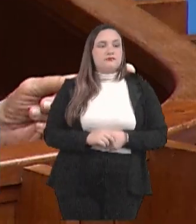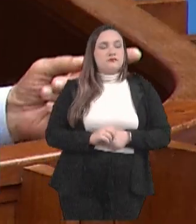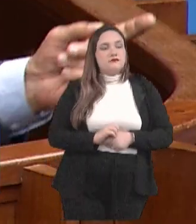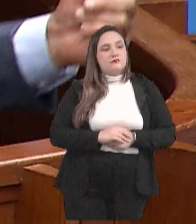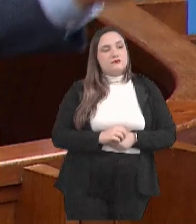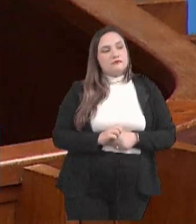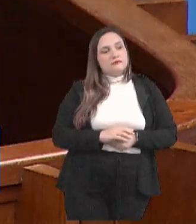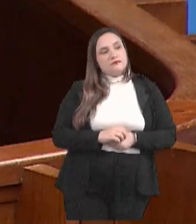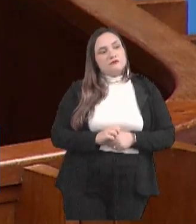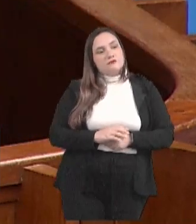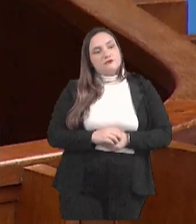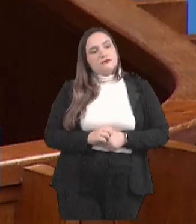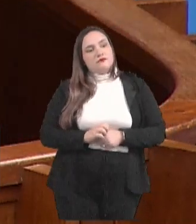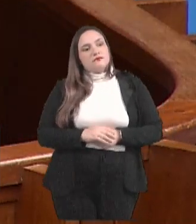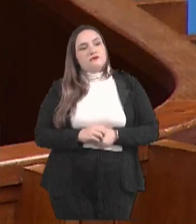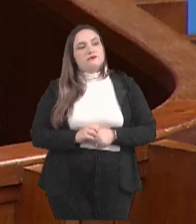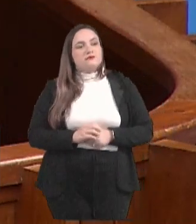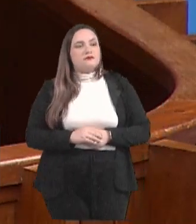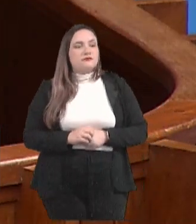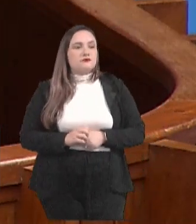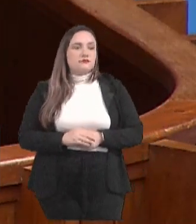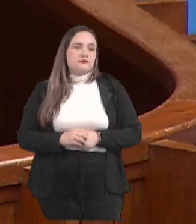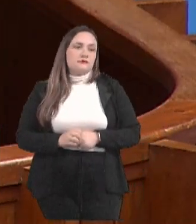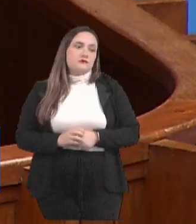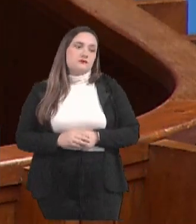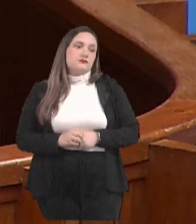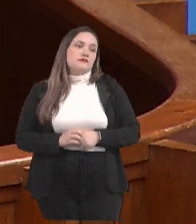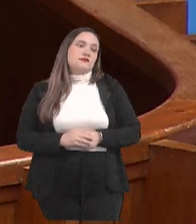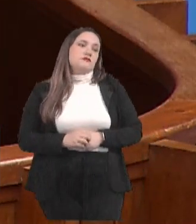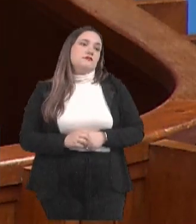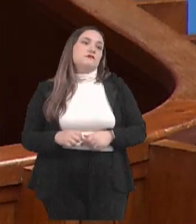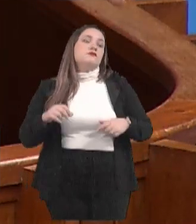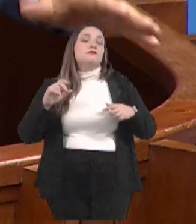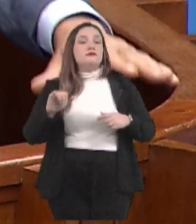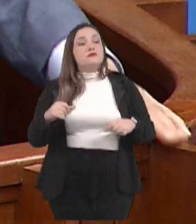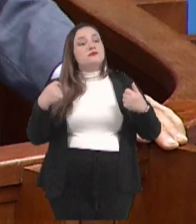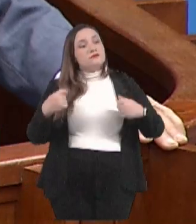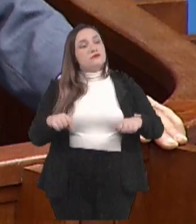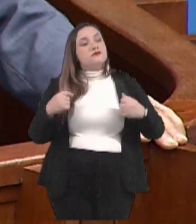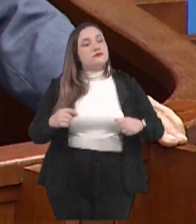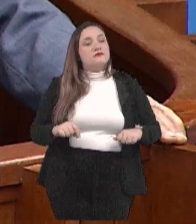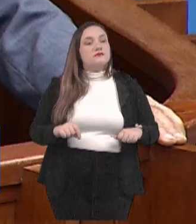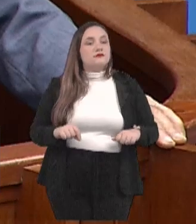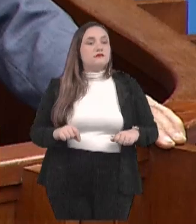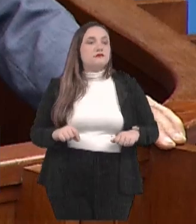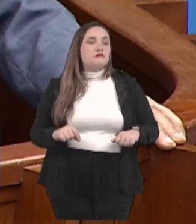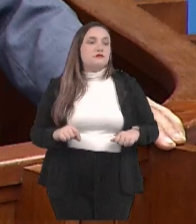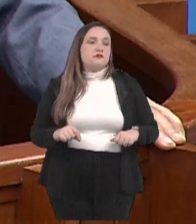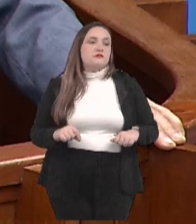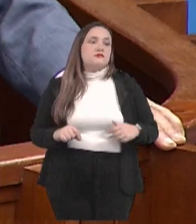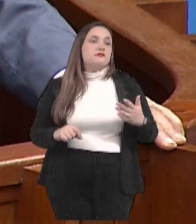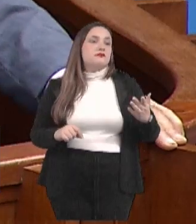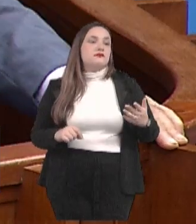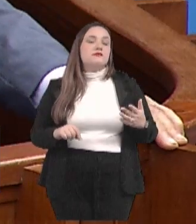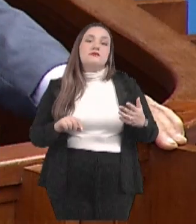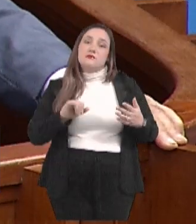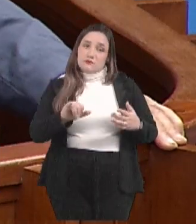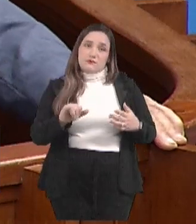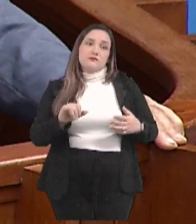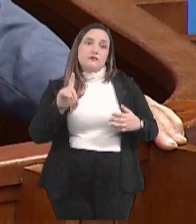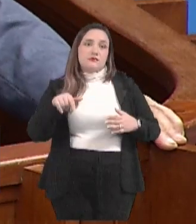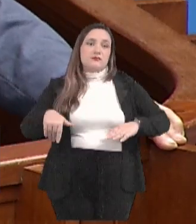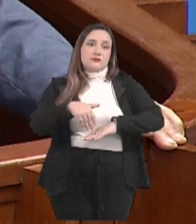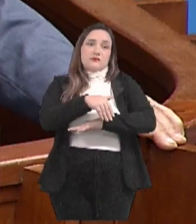fazer a transposição para o outro lado, você tinha que ter autorização aqui, se fosse